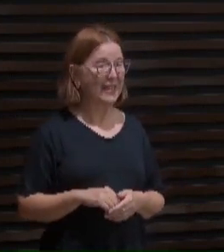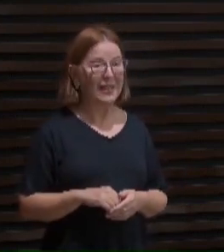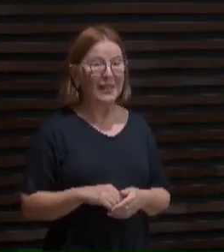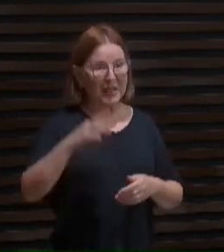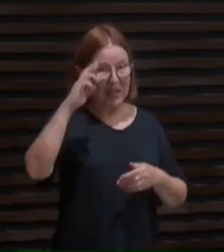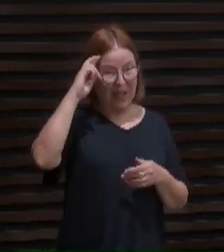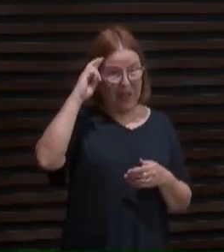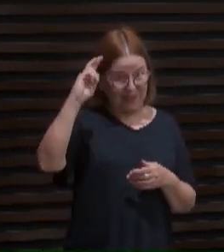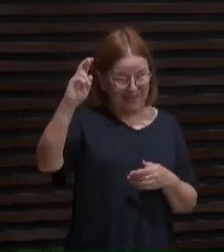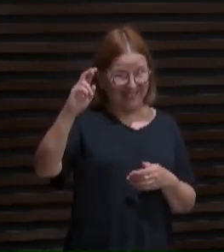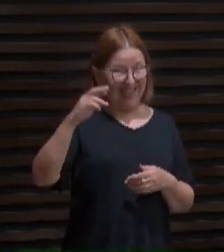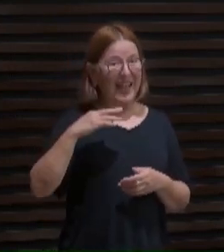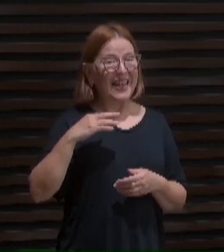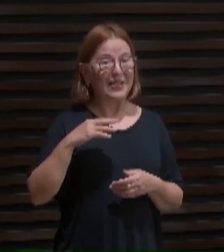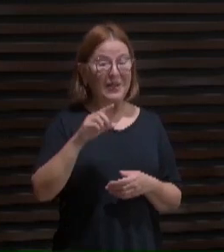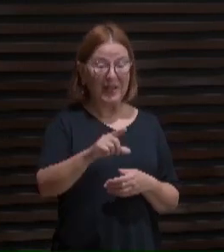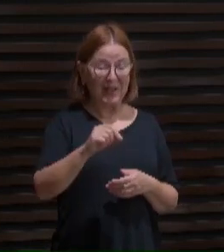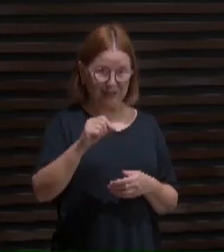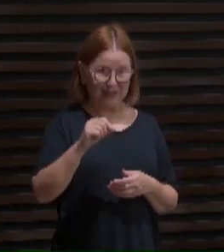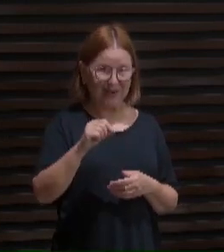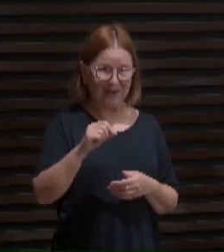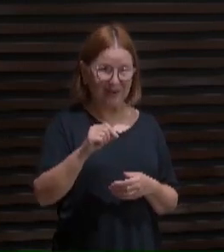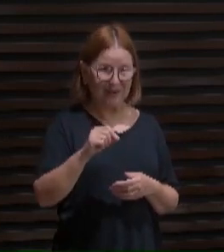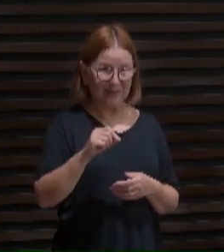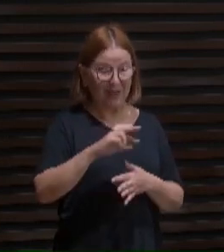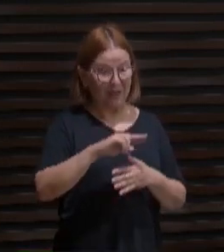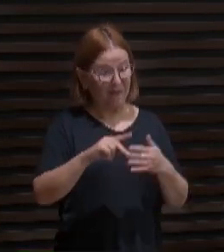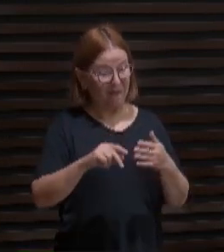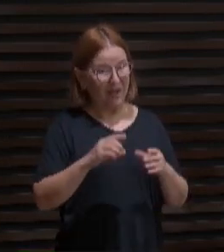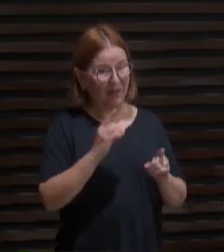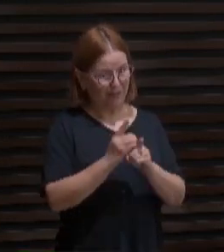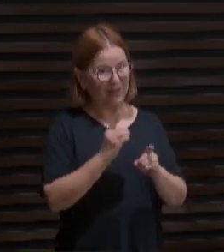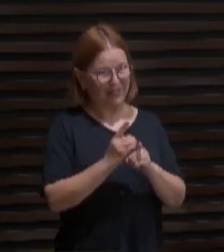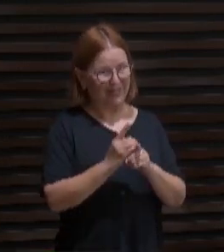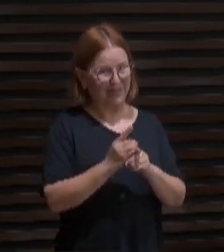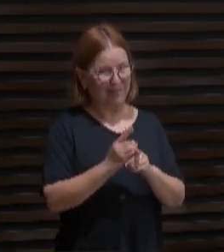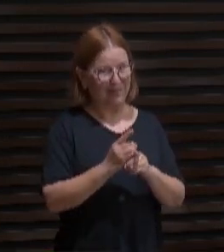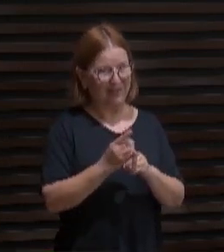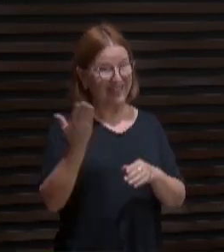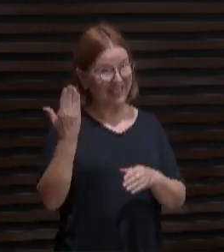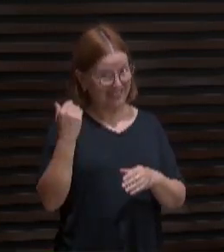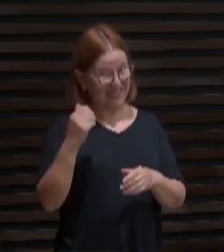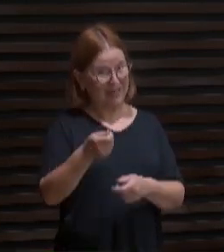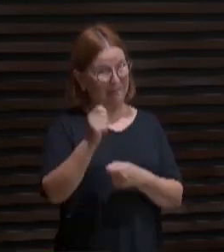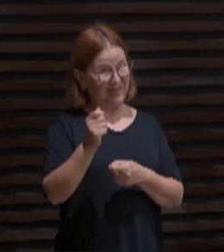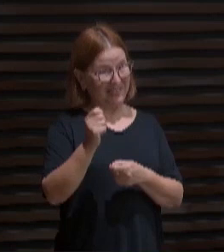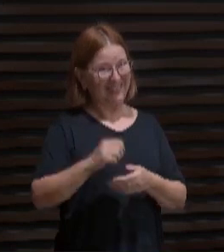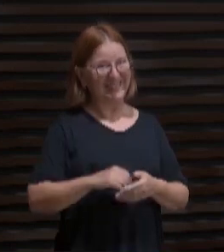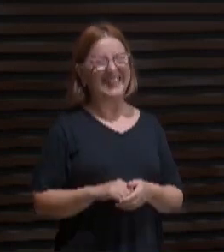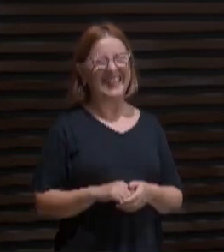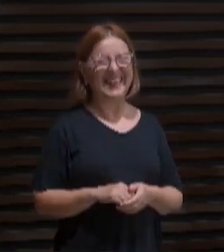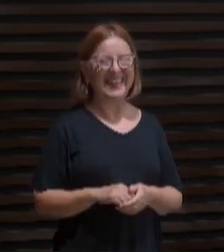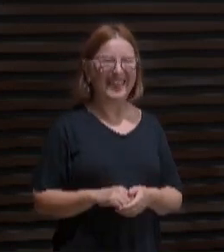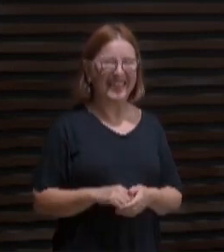discípulos como pescadores. Eu lhe dou autorização. Mas o Gilberto me ligou umas 2, 3